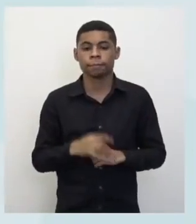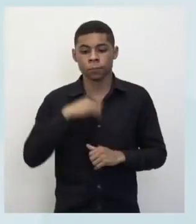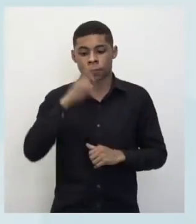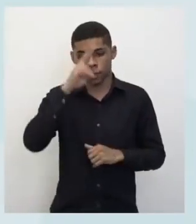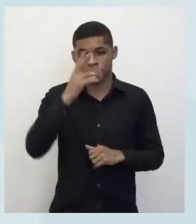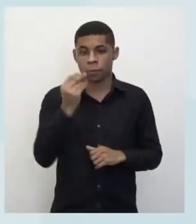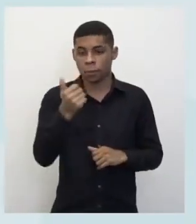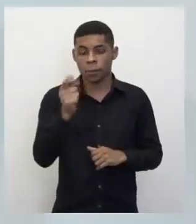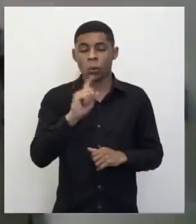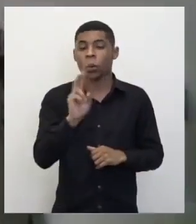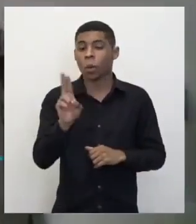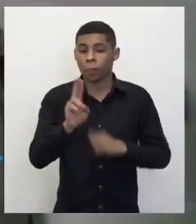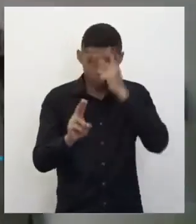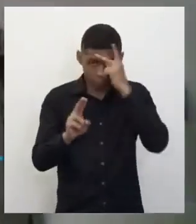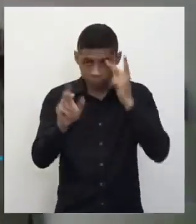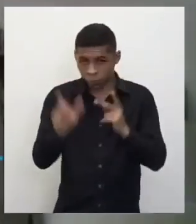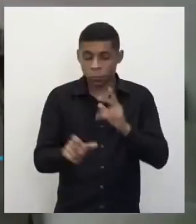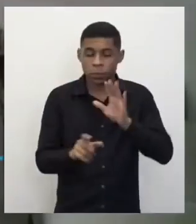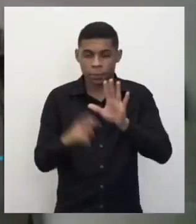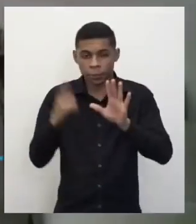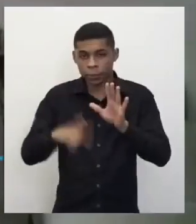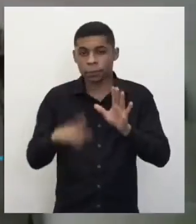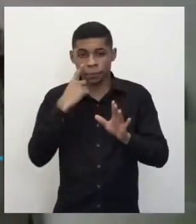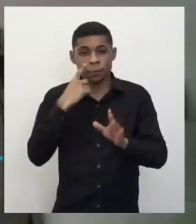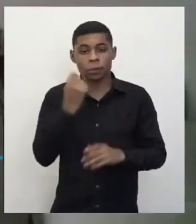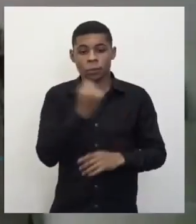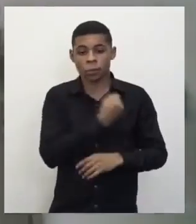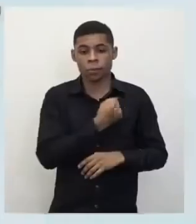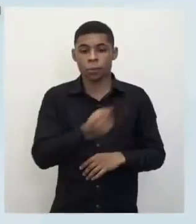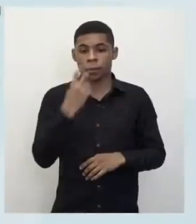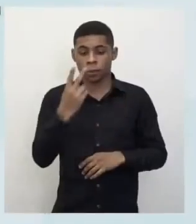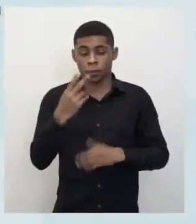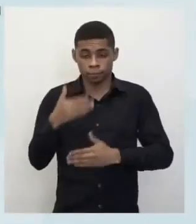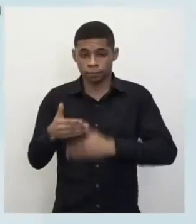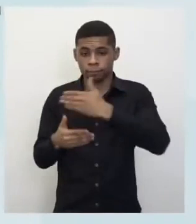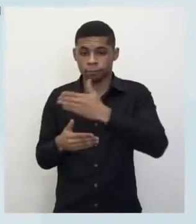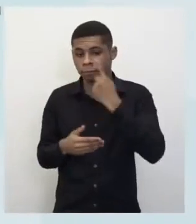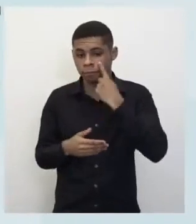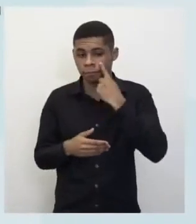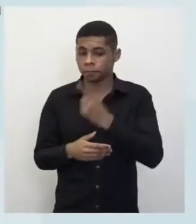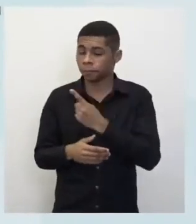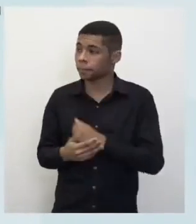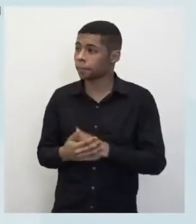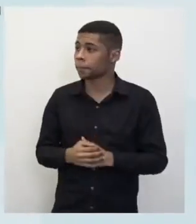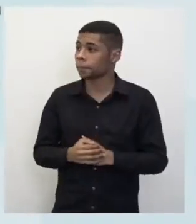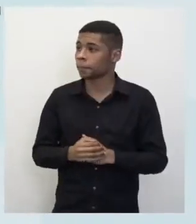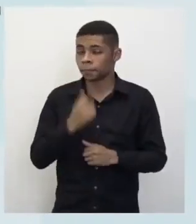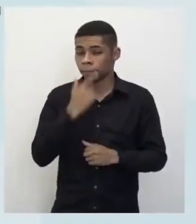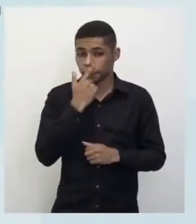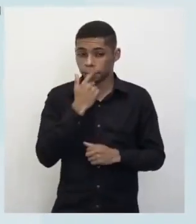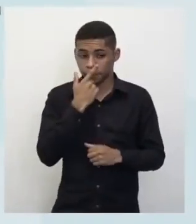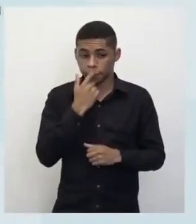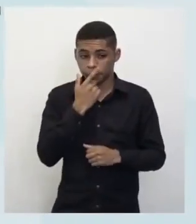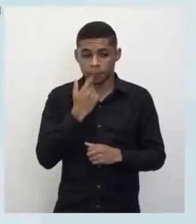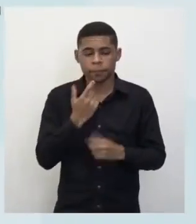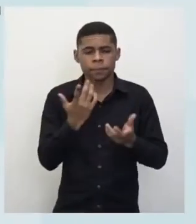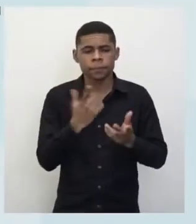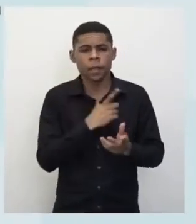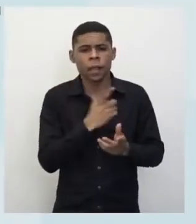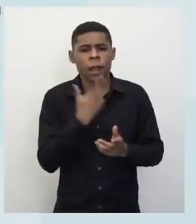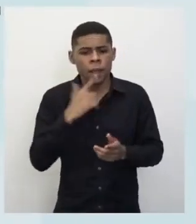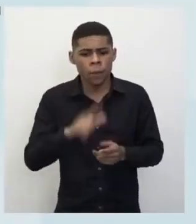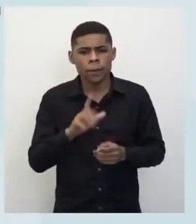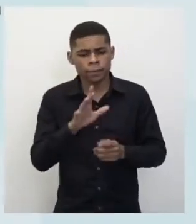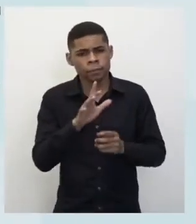Então, questão 2 agora. Pode ir lá, voltar para o slide 13, tá? Então, quanto à linguagem, dependendo